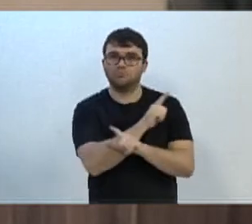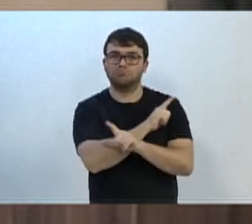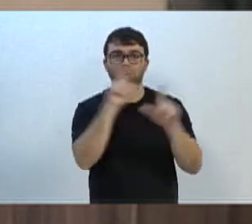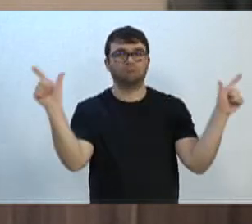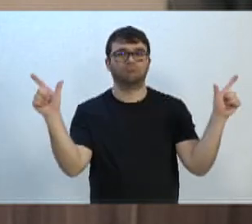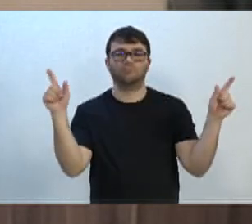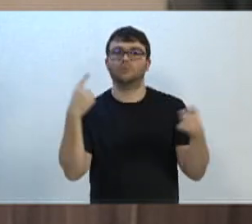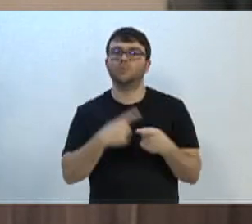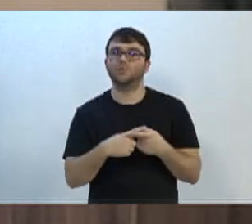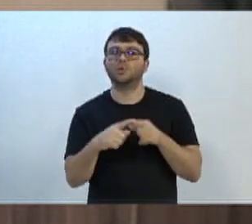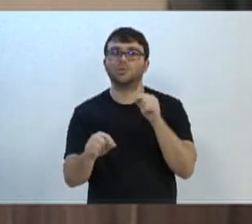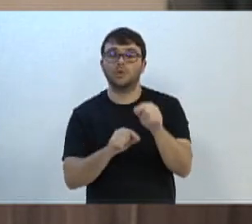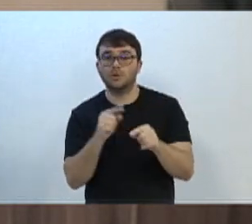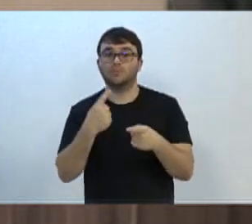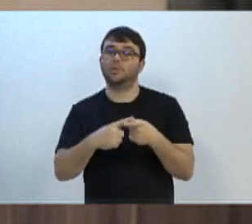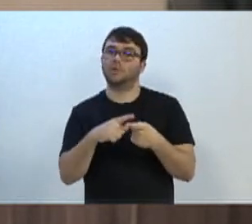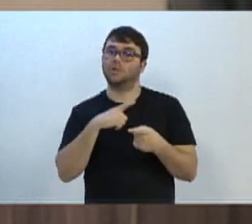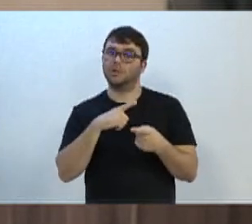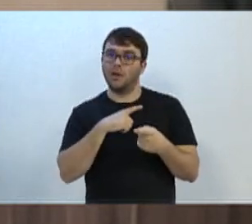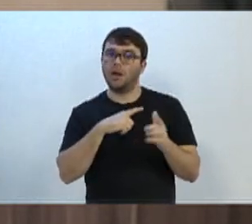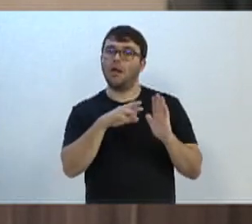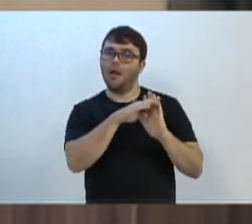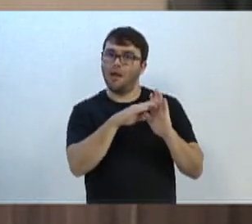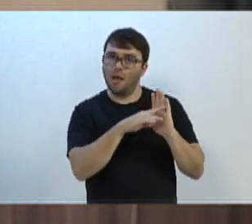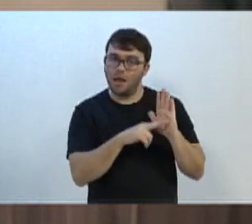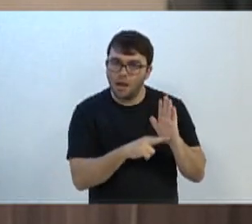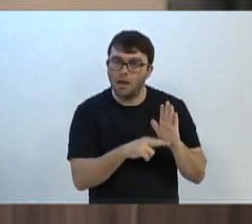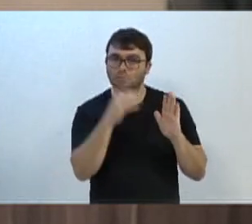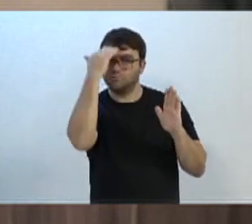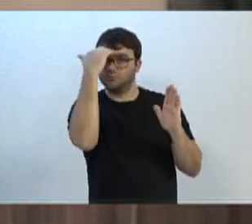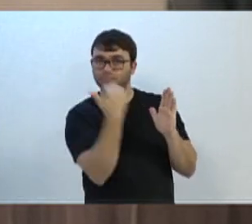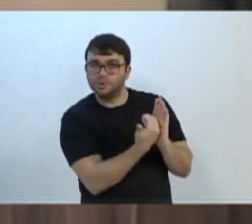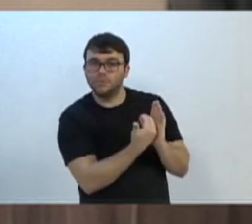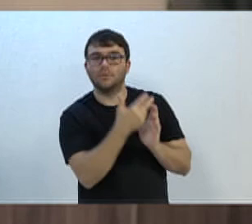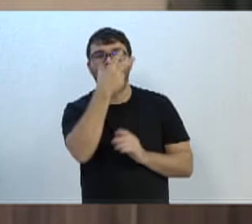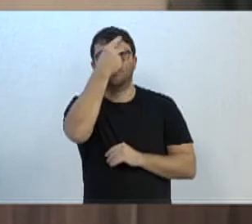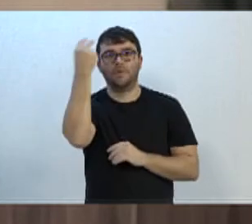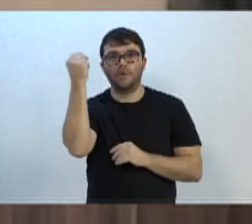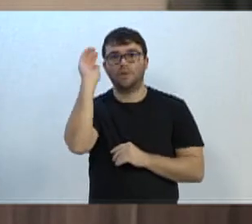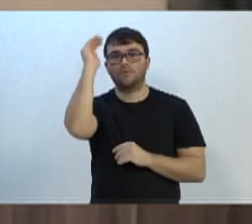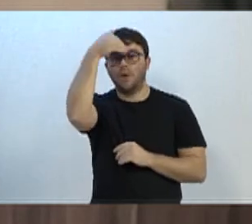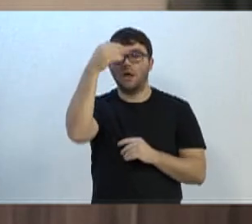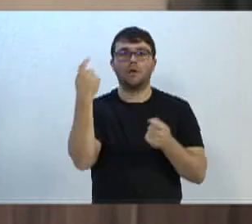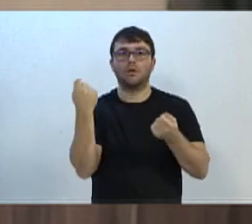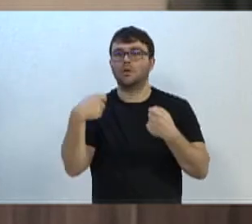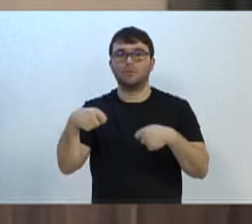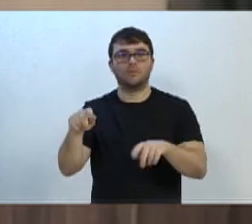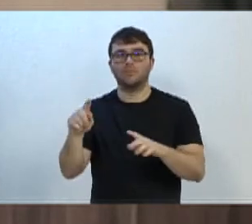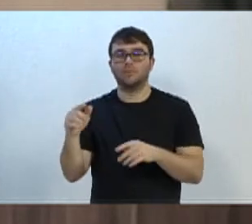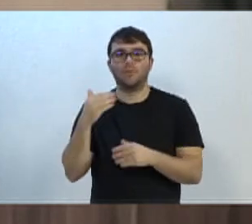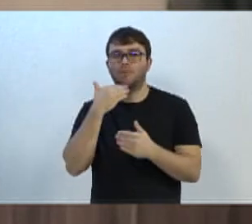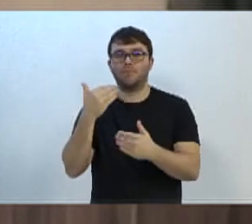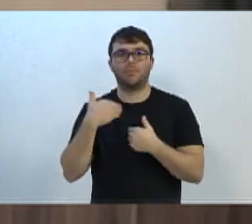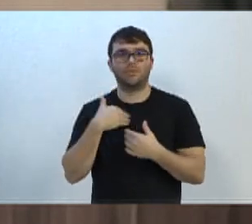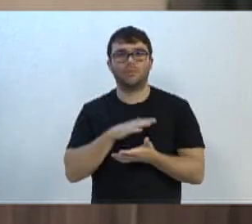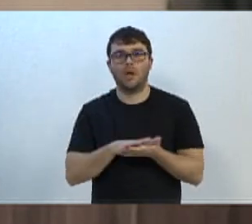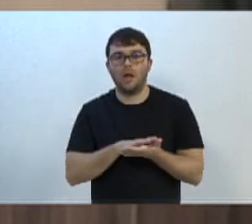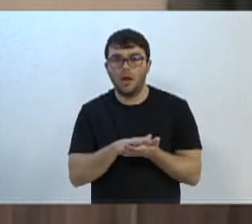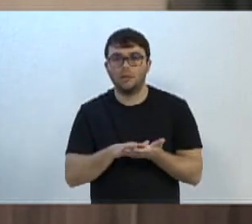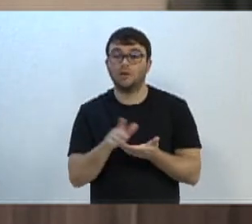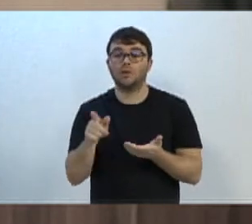porque porque nós temos critérios e foi isso o Prefeito Mário não me pediu absolutamente ao contrário ele falou